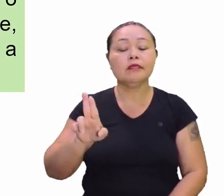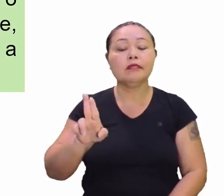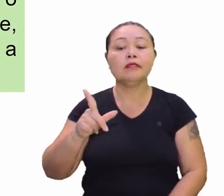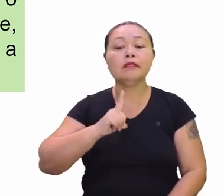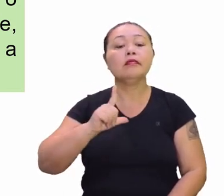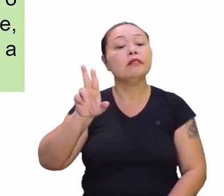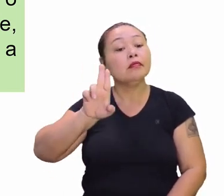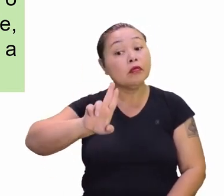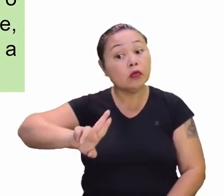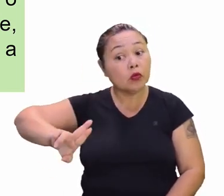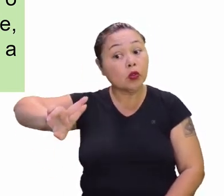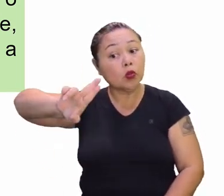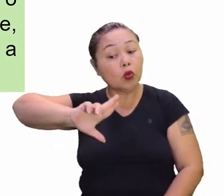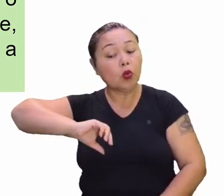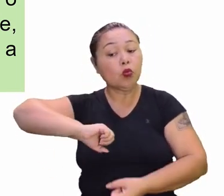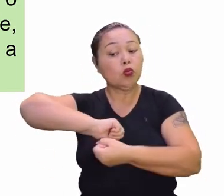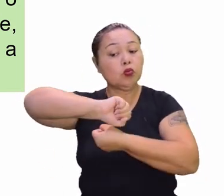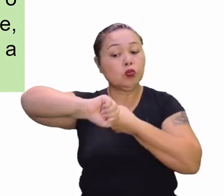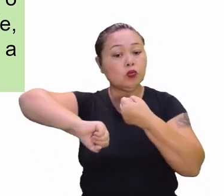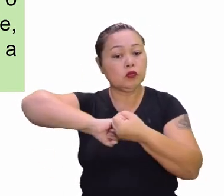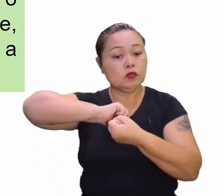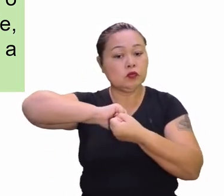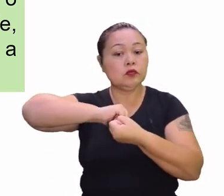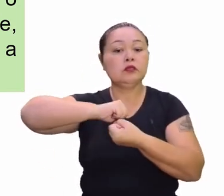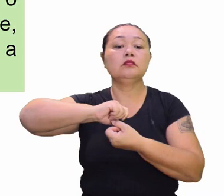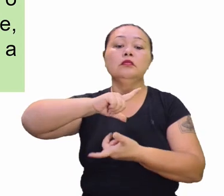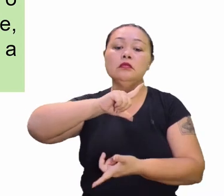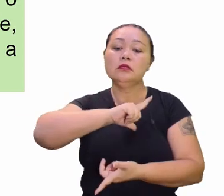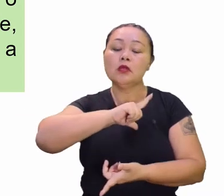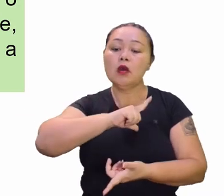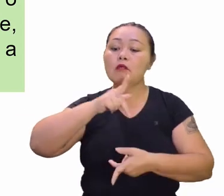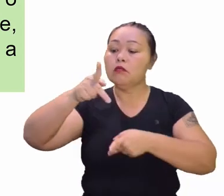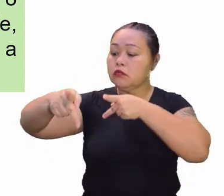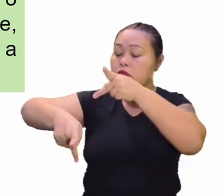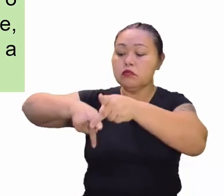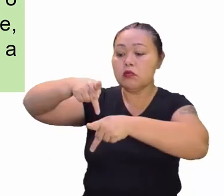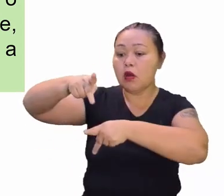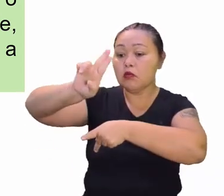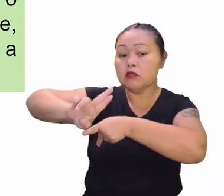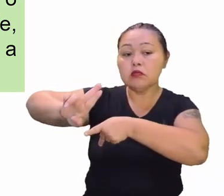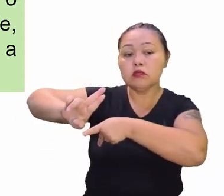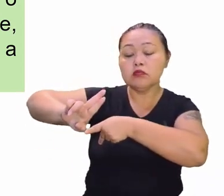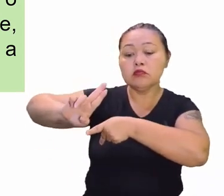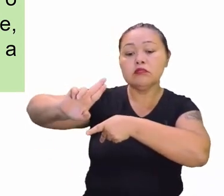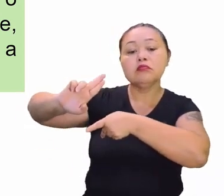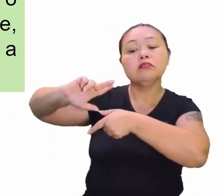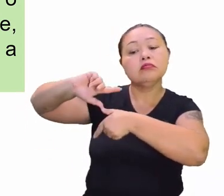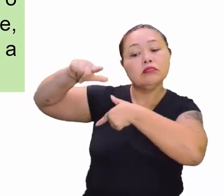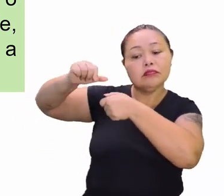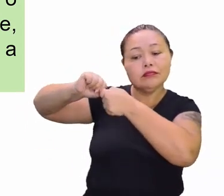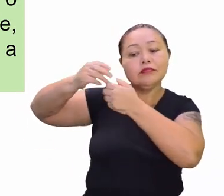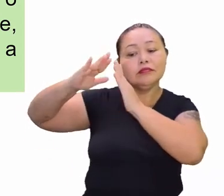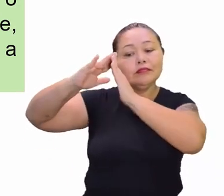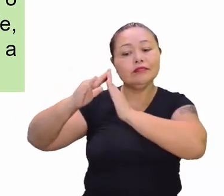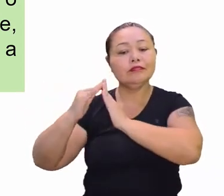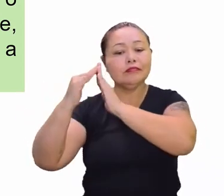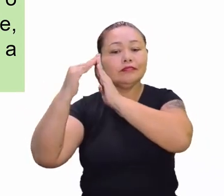são de uso sustentável, Rogério. Muito bem. Utilizada por populações tradicionais.